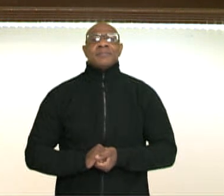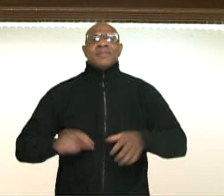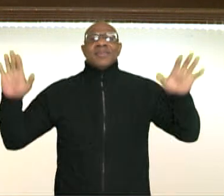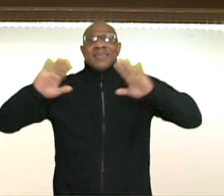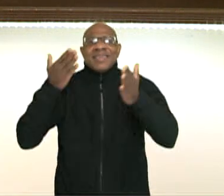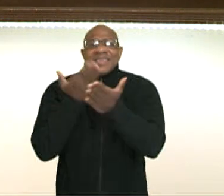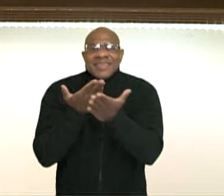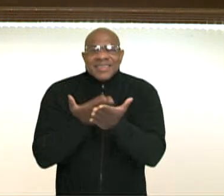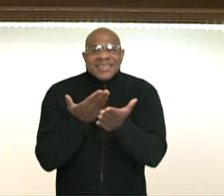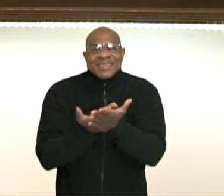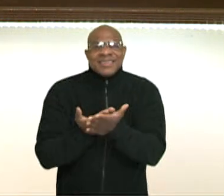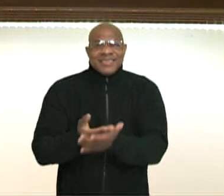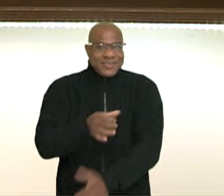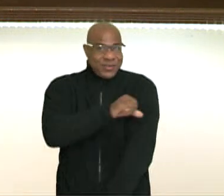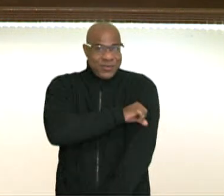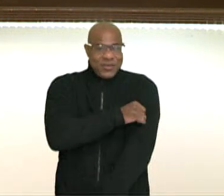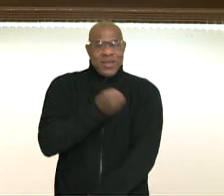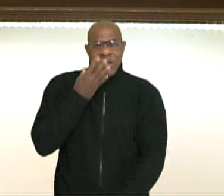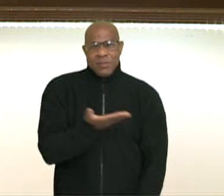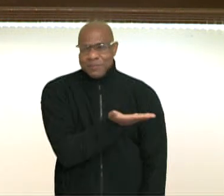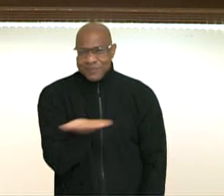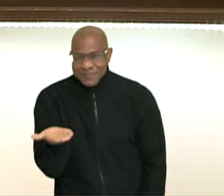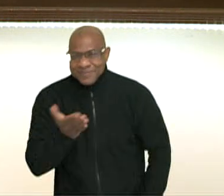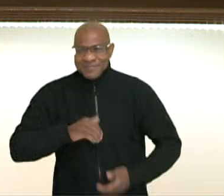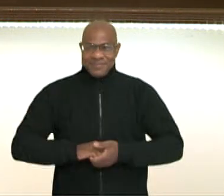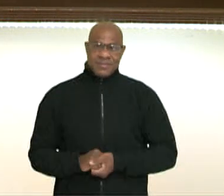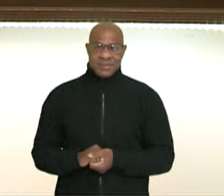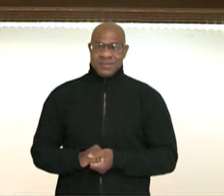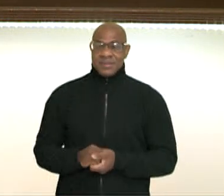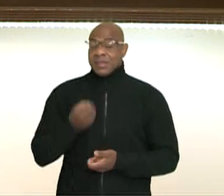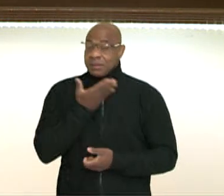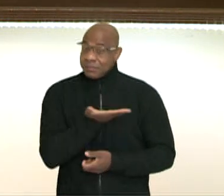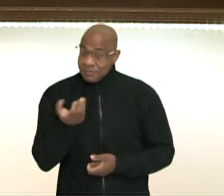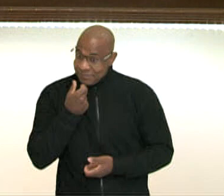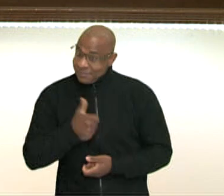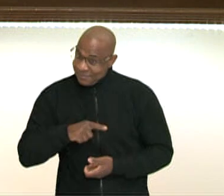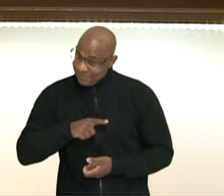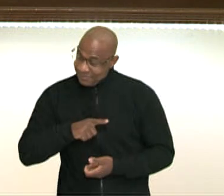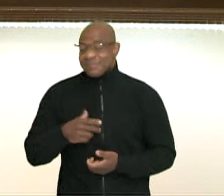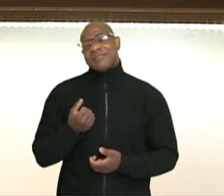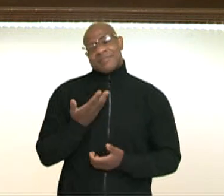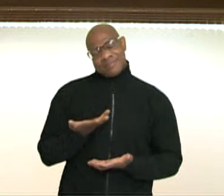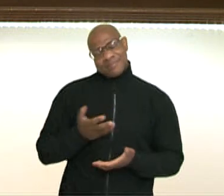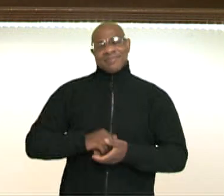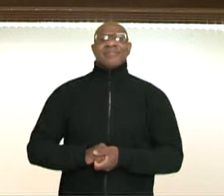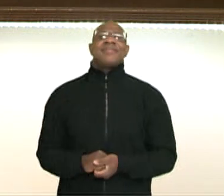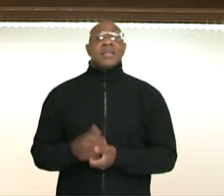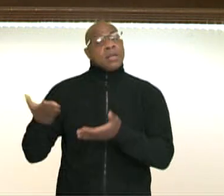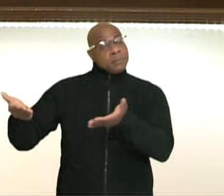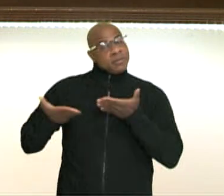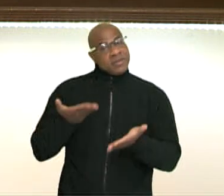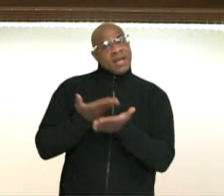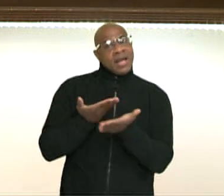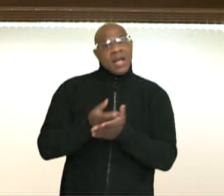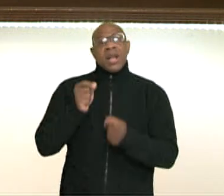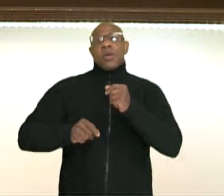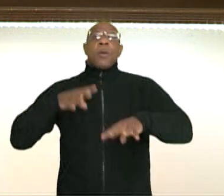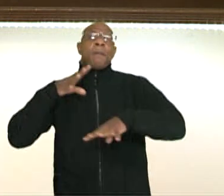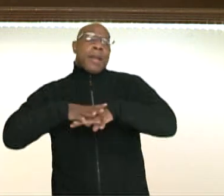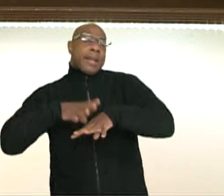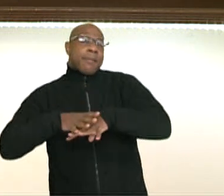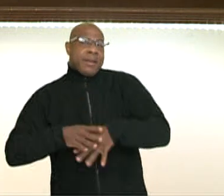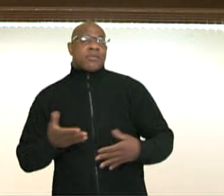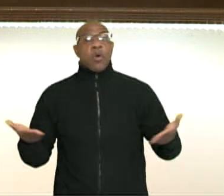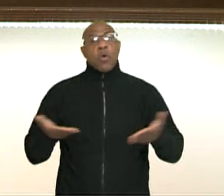Olá, estudantes do 9º ano, tudo bem com vocês? Estão bem? Muito bem, então sejam muito bem-vindos a mais uma aula de matemática.